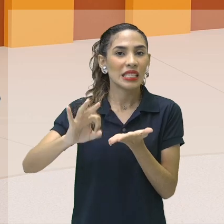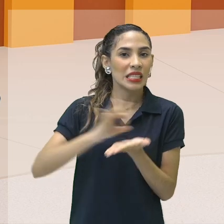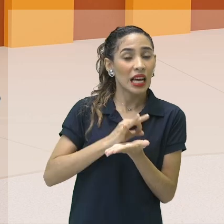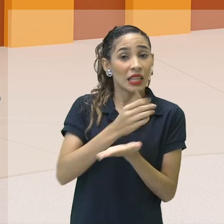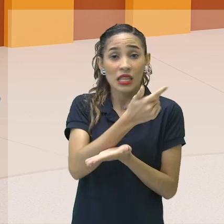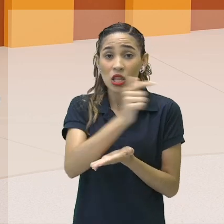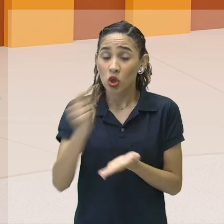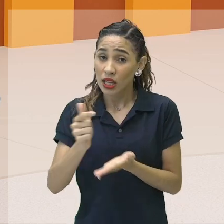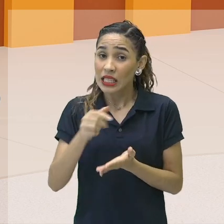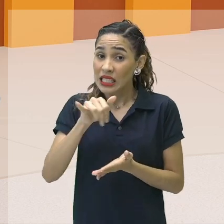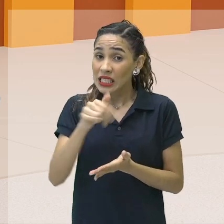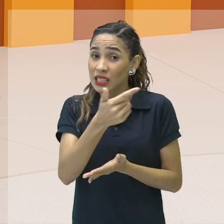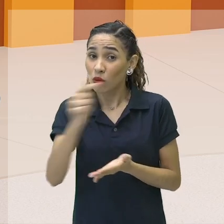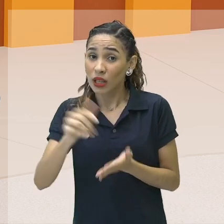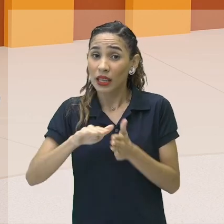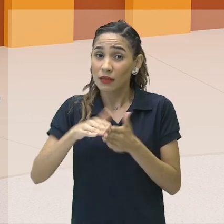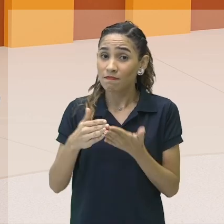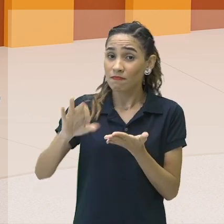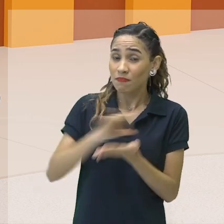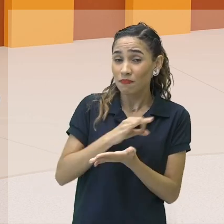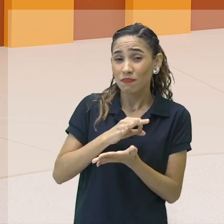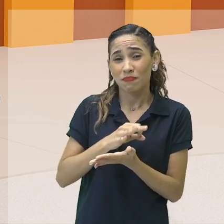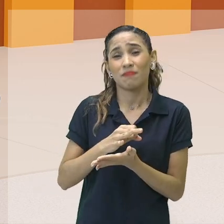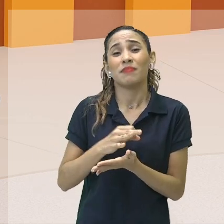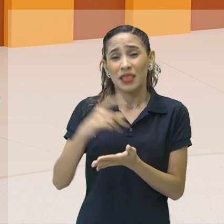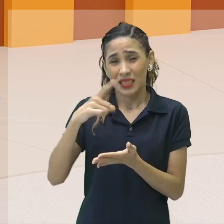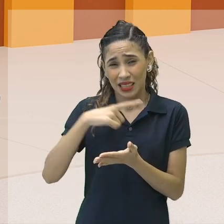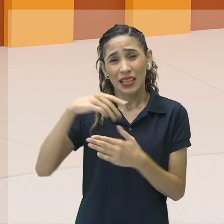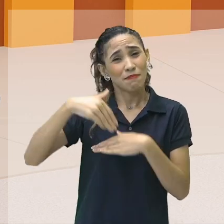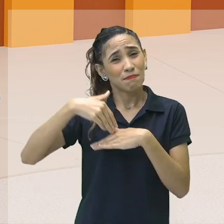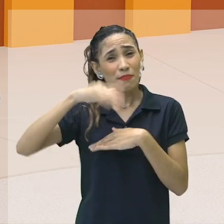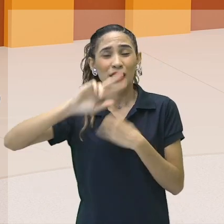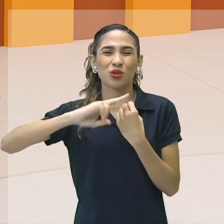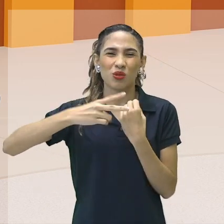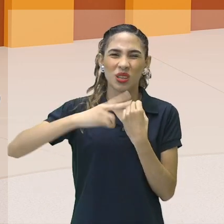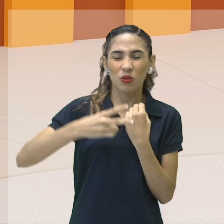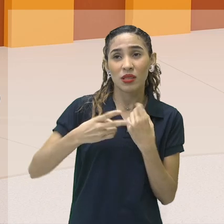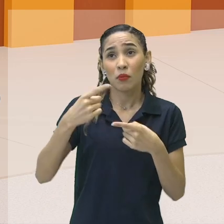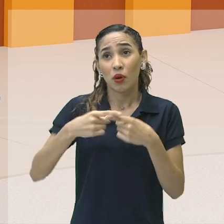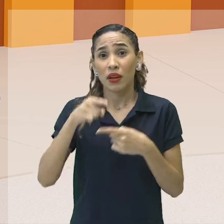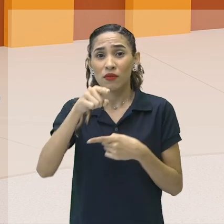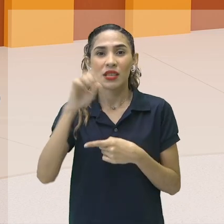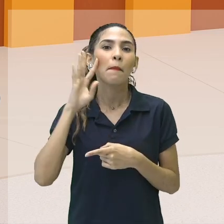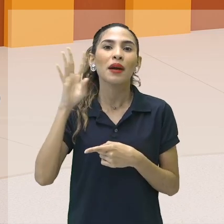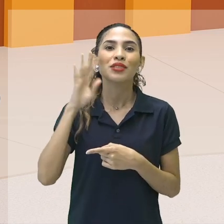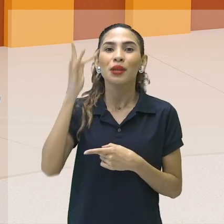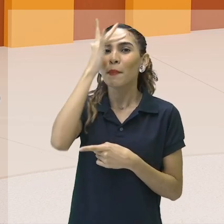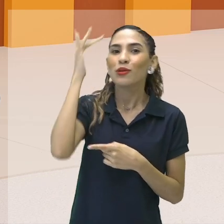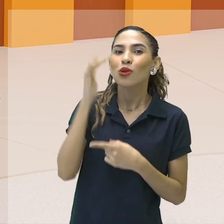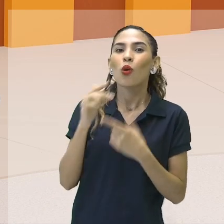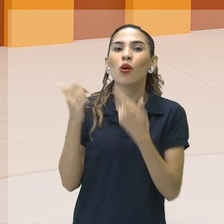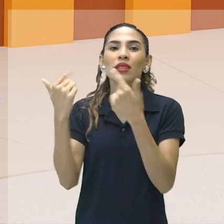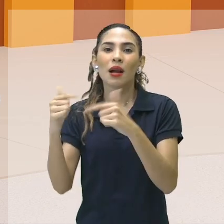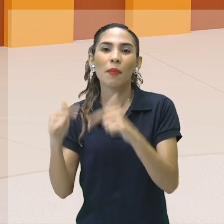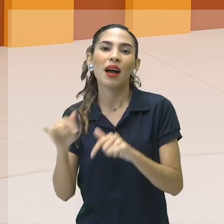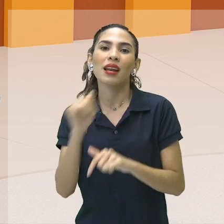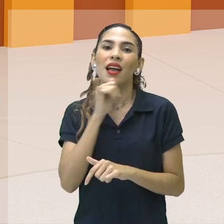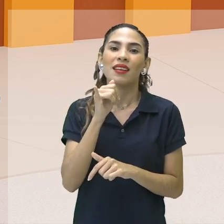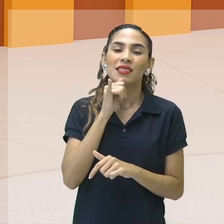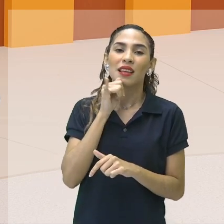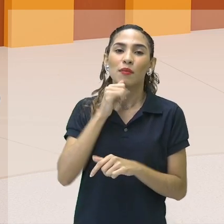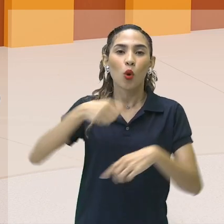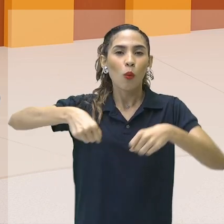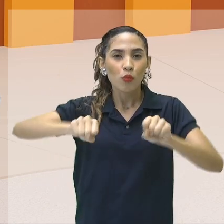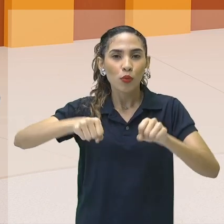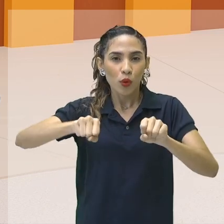assinada, elas vão ter mais prejuízo do que benefício. Porque, por exemplo, imagine uma pessoa que trabalha como um mototaxista,